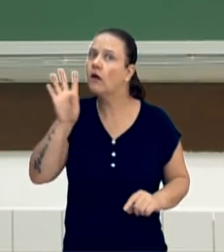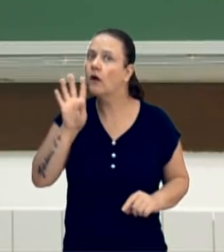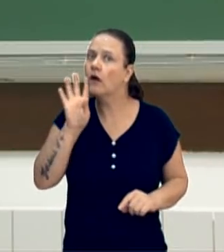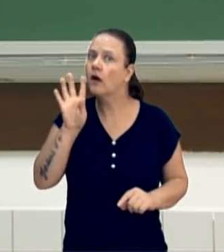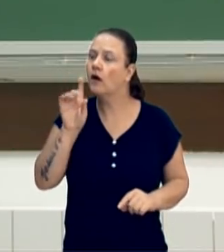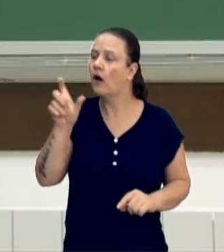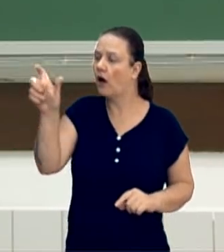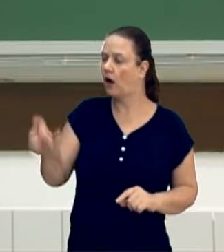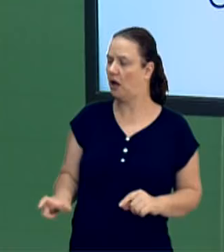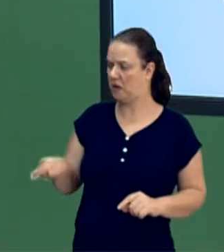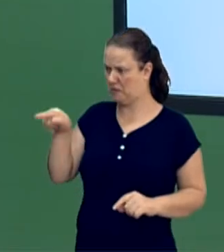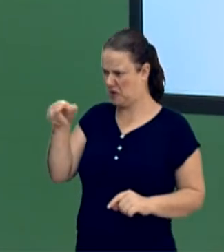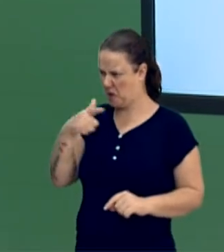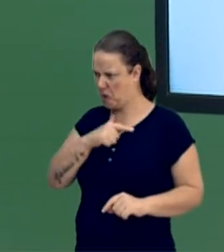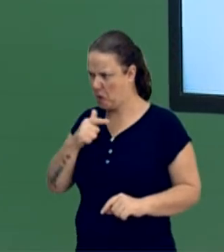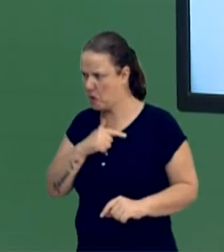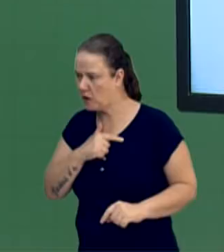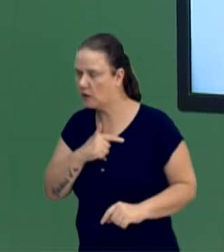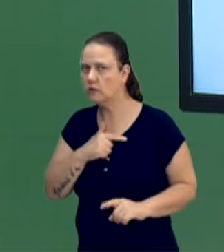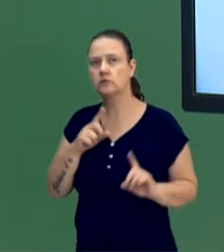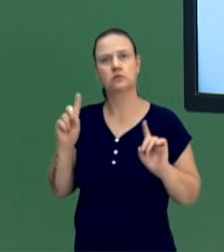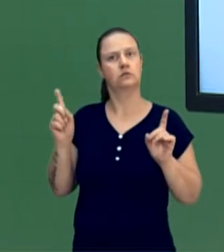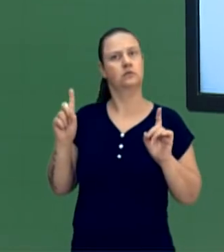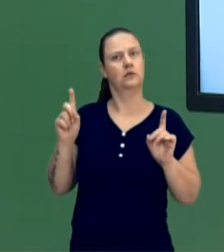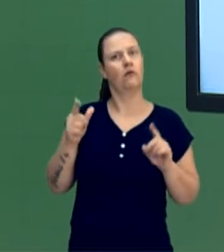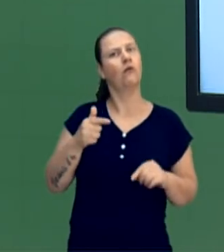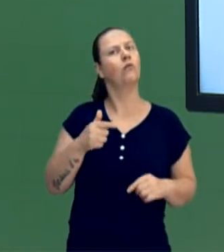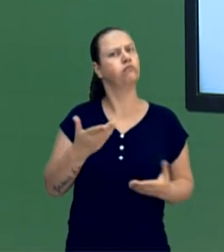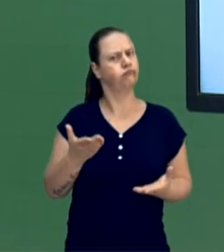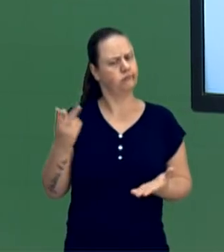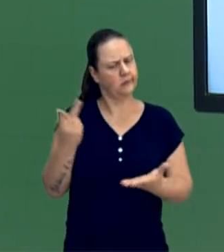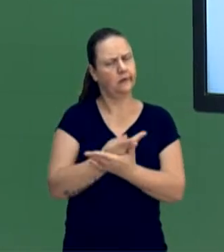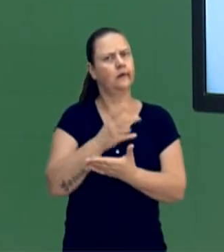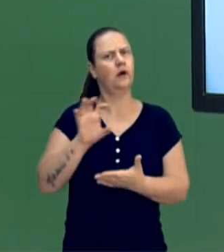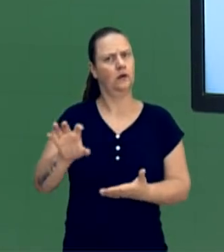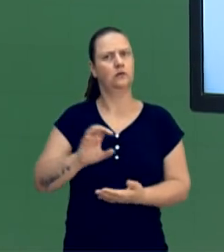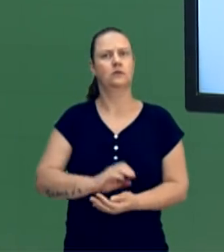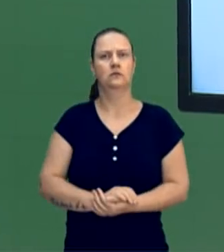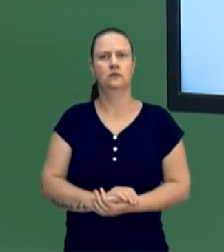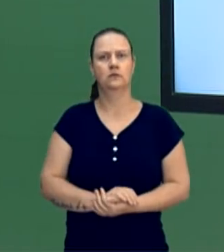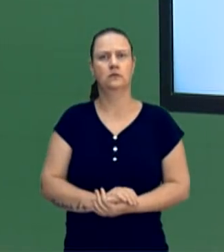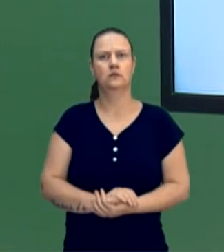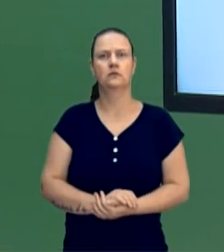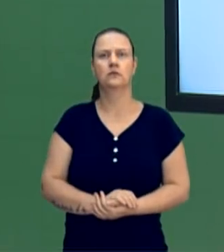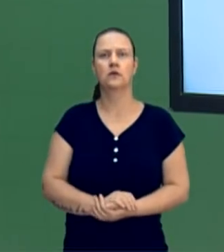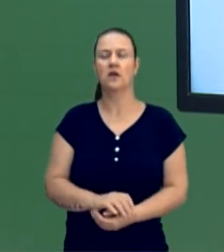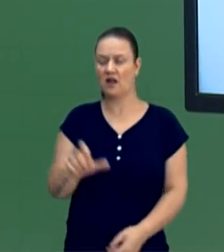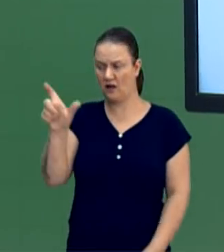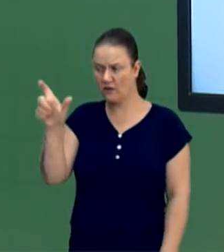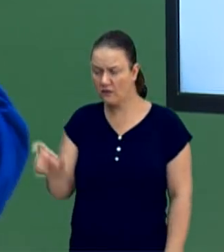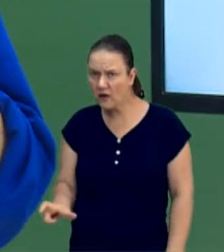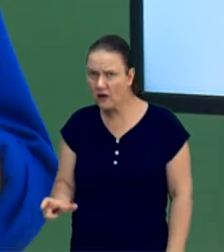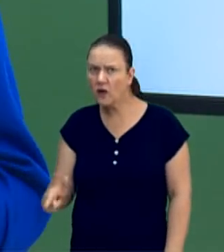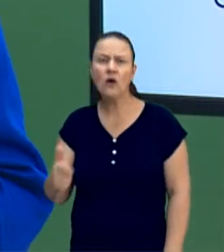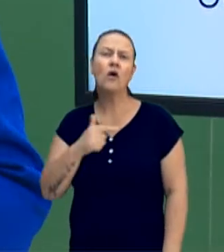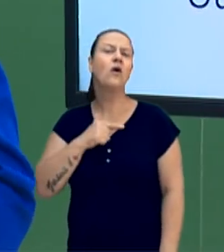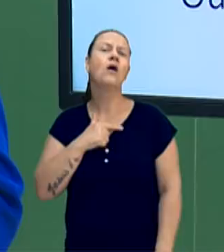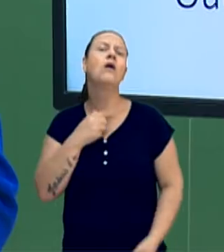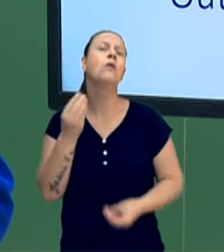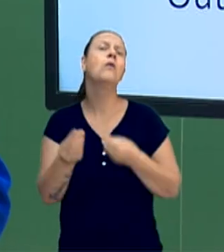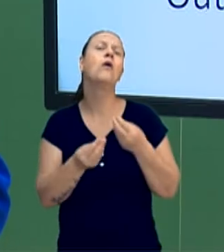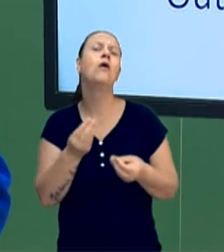chamar as pessoas de feioso. Por quê? Porque ser feio é ser feio em relação a